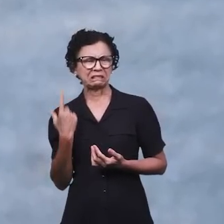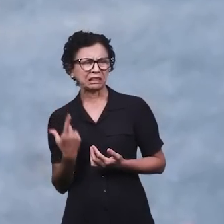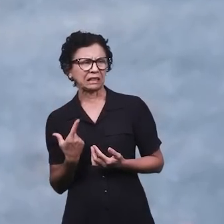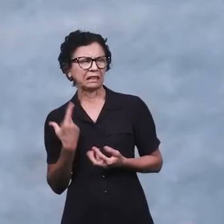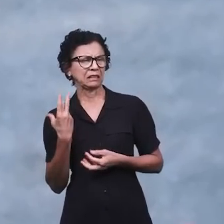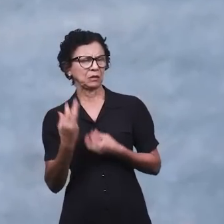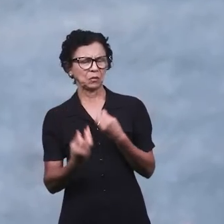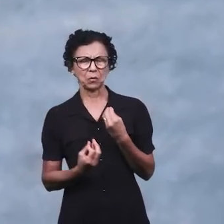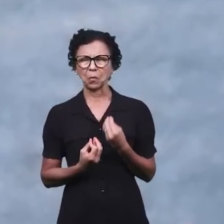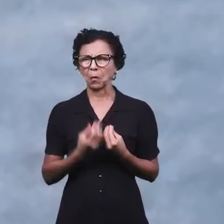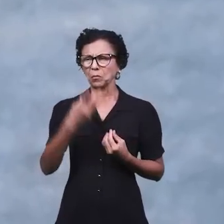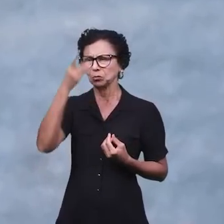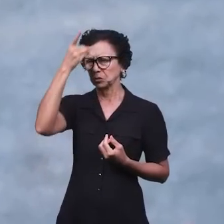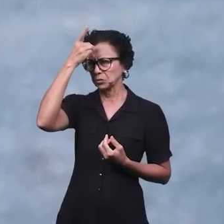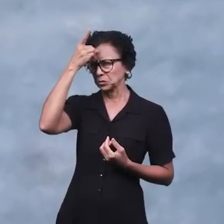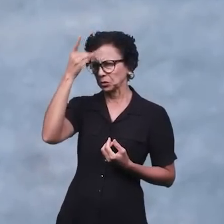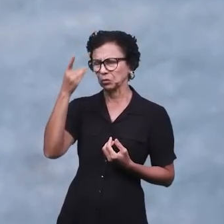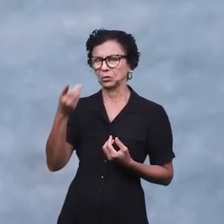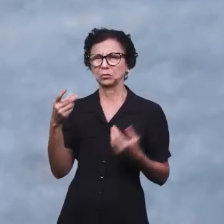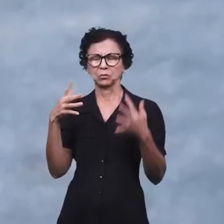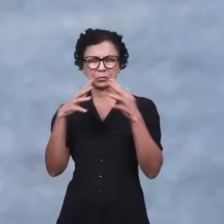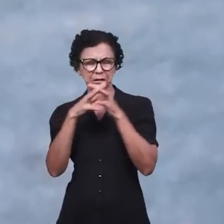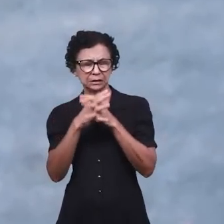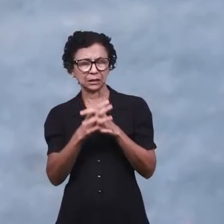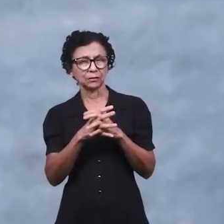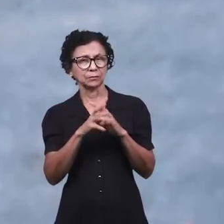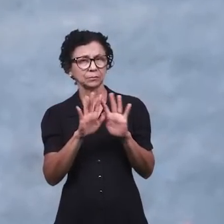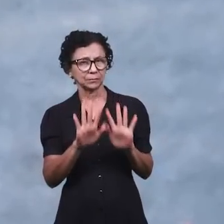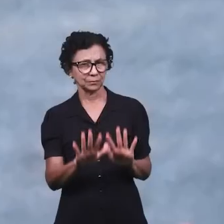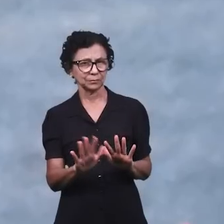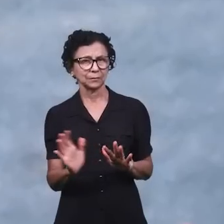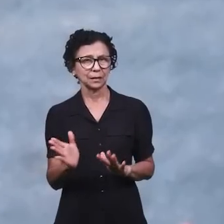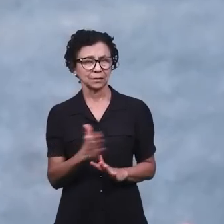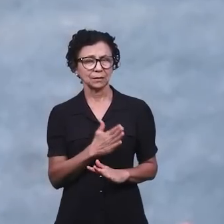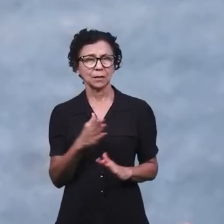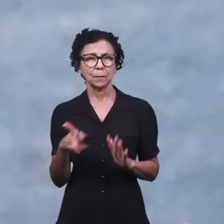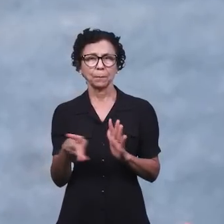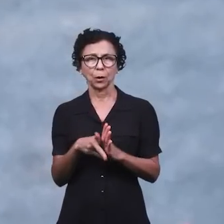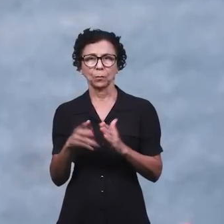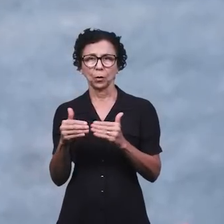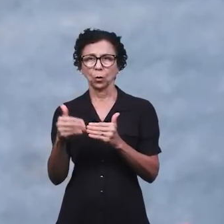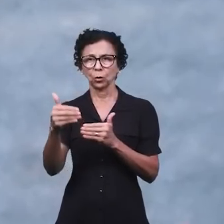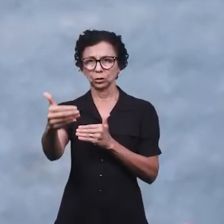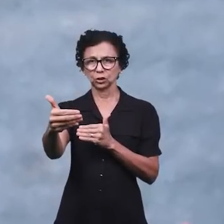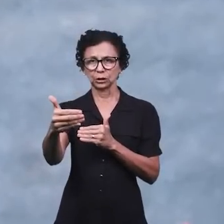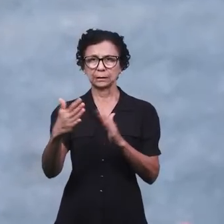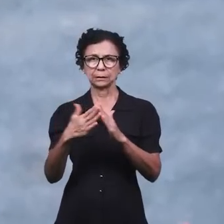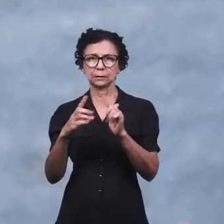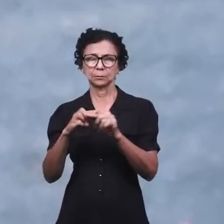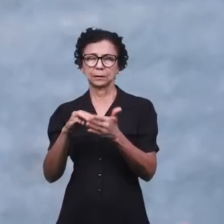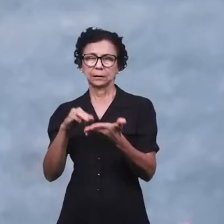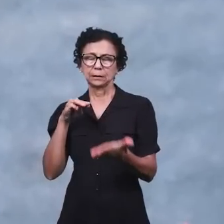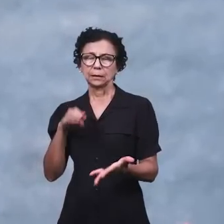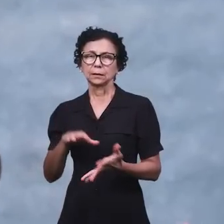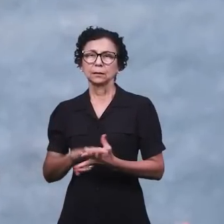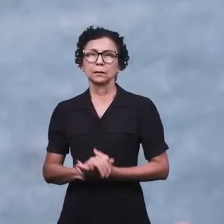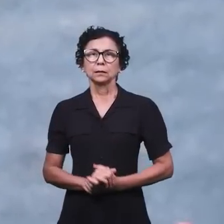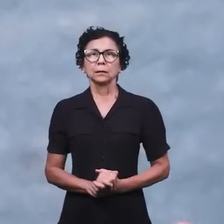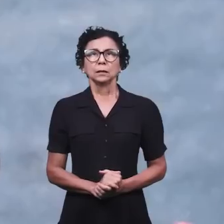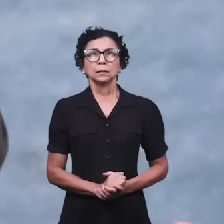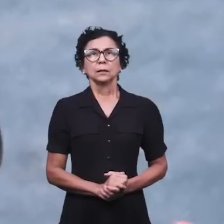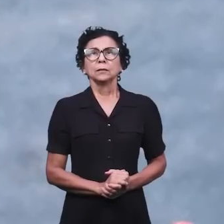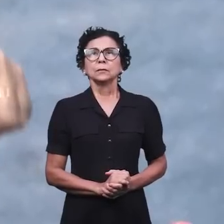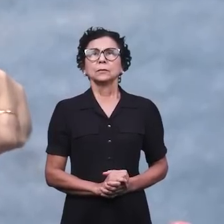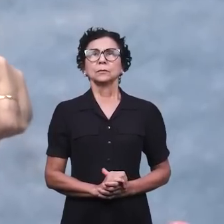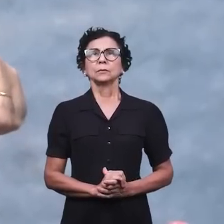acostumada com o dia a dia, essa pessoa não esteja acostumada com o dia a dia da Igreja Cristã Maranata. Mas olha só, não participam dessa